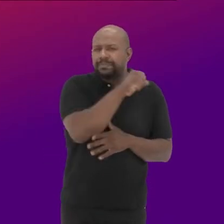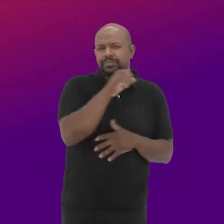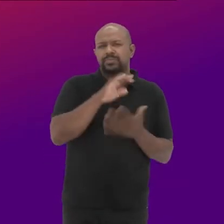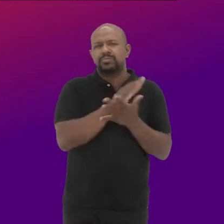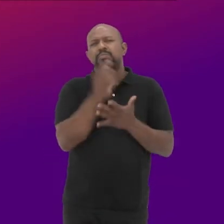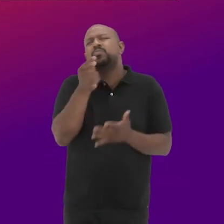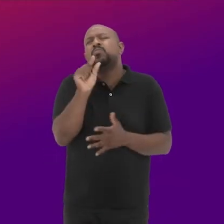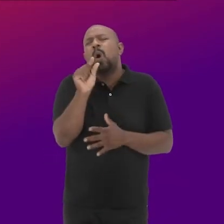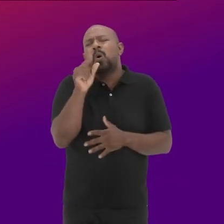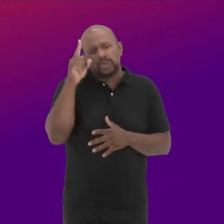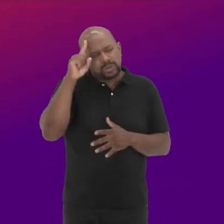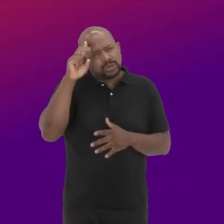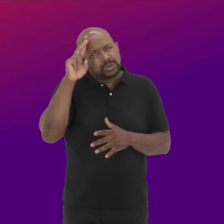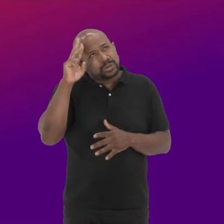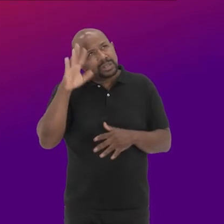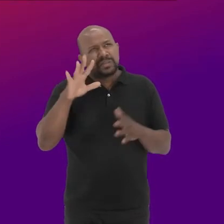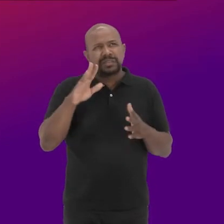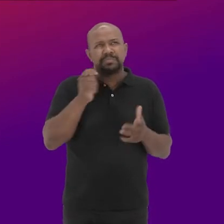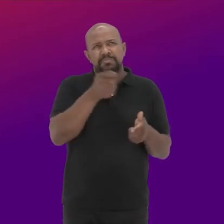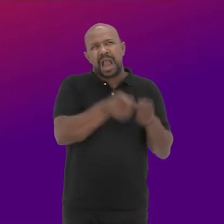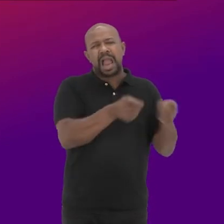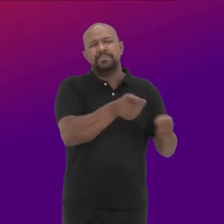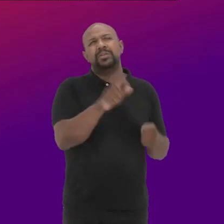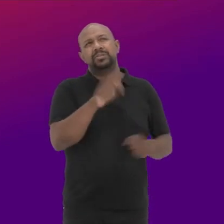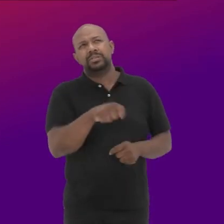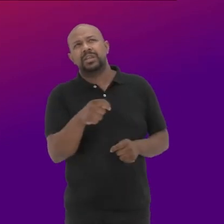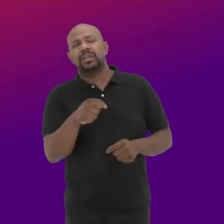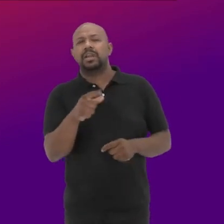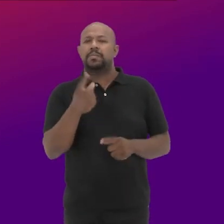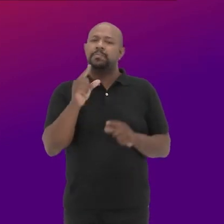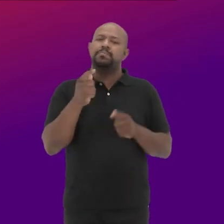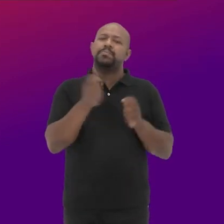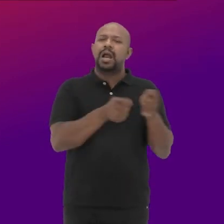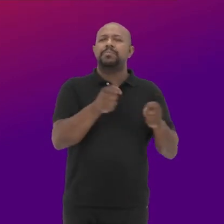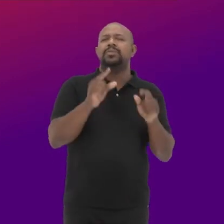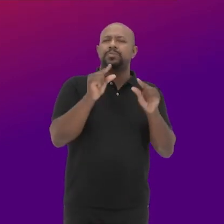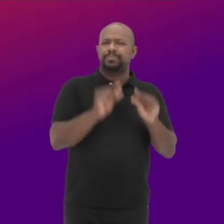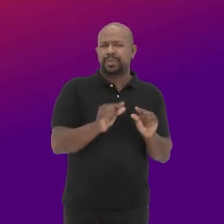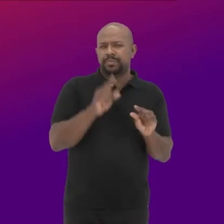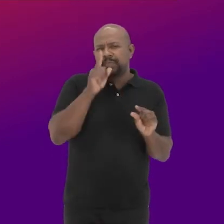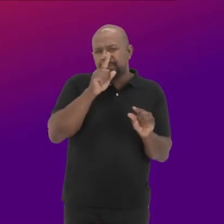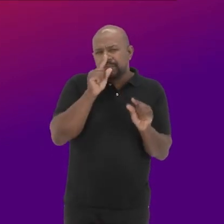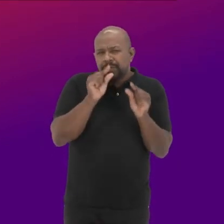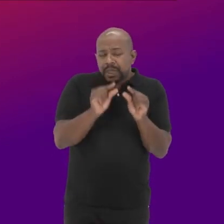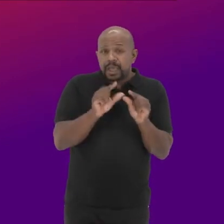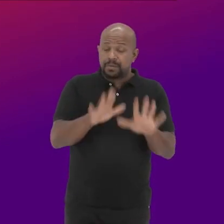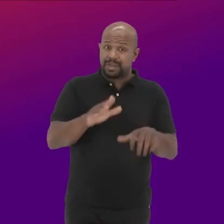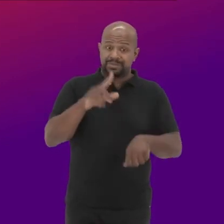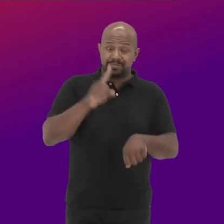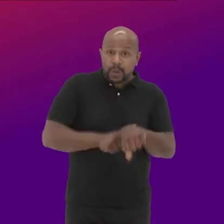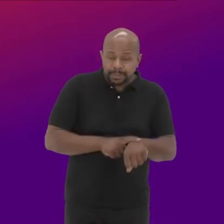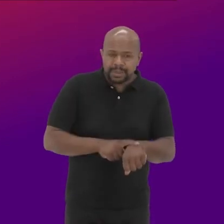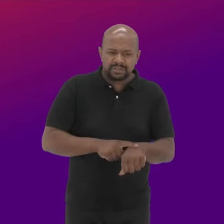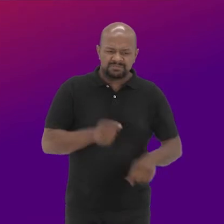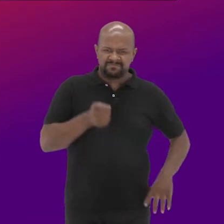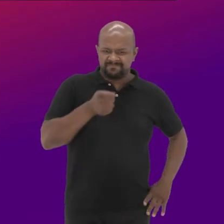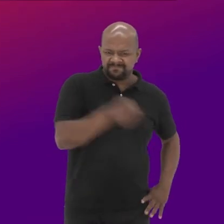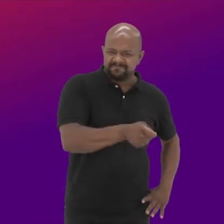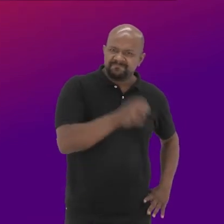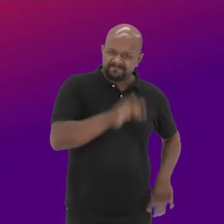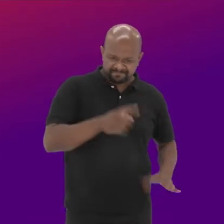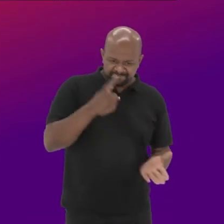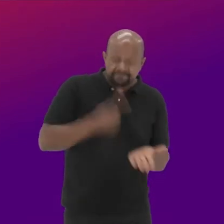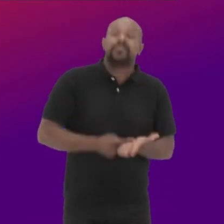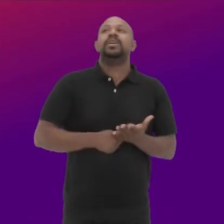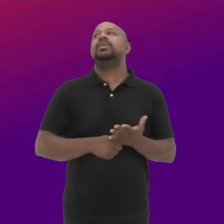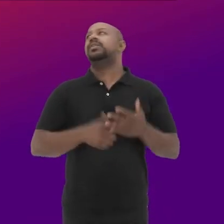que recebam os pagamentos. Às vezes são pagamentos que devem ser econômicos, são pagamentos pequenos, mas o momento oportuno